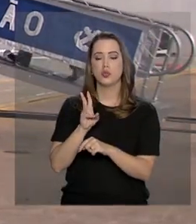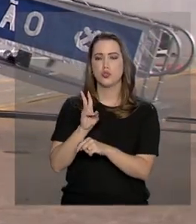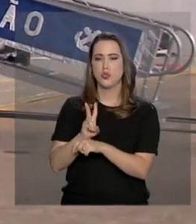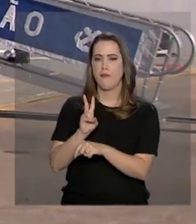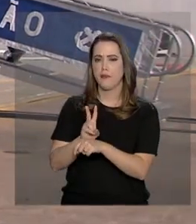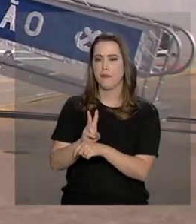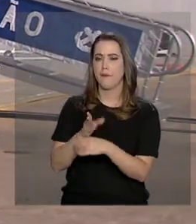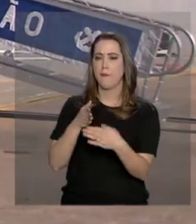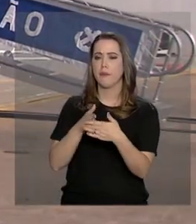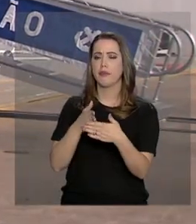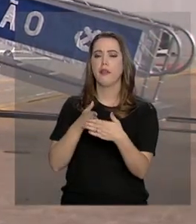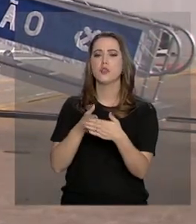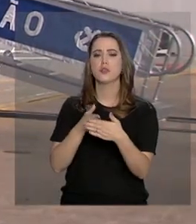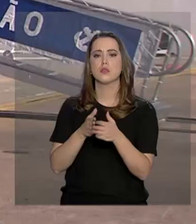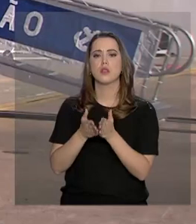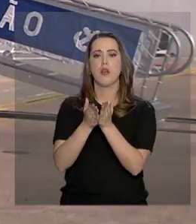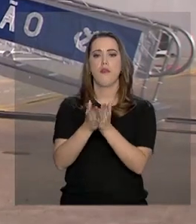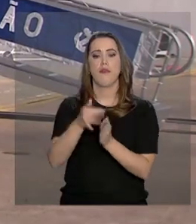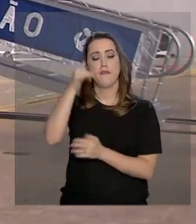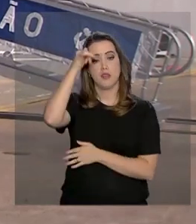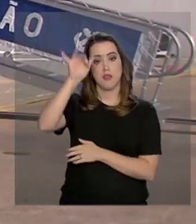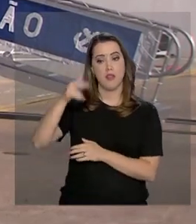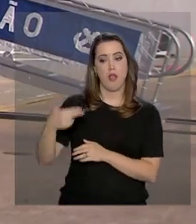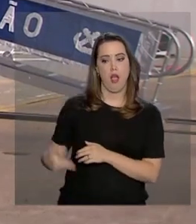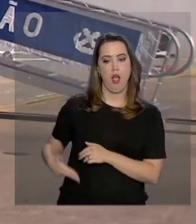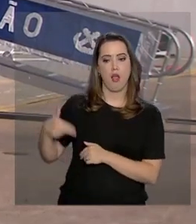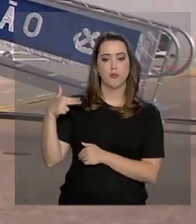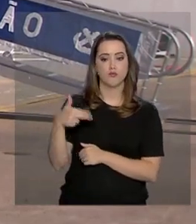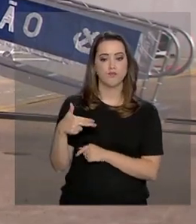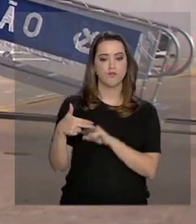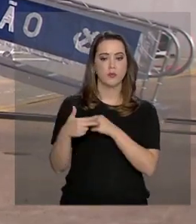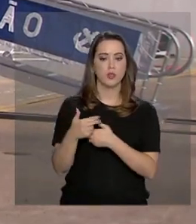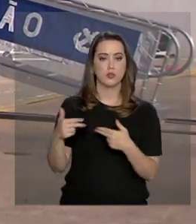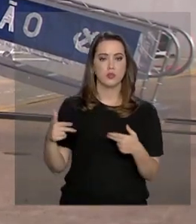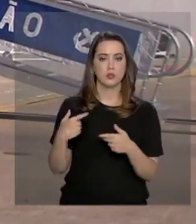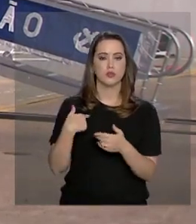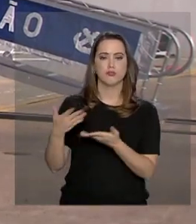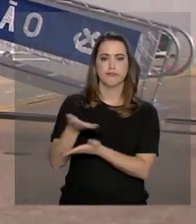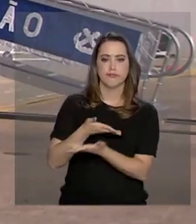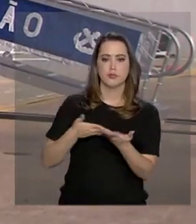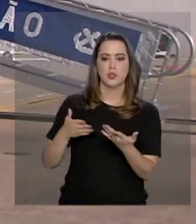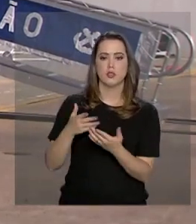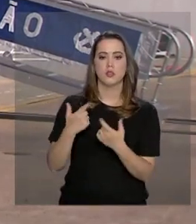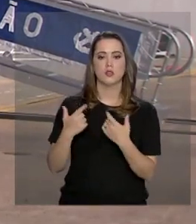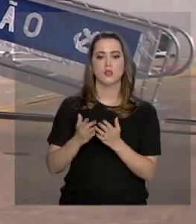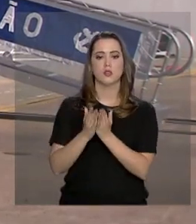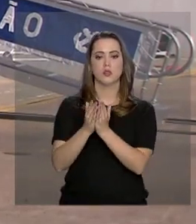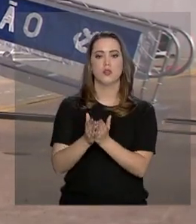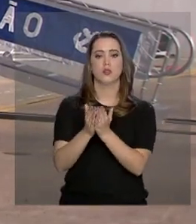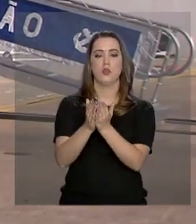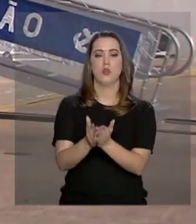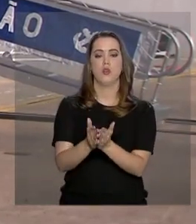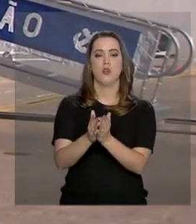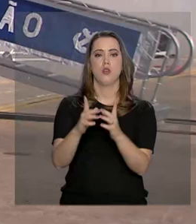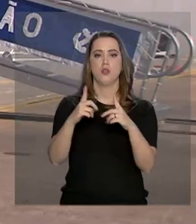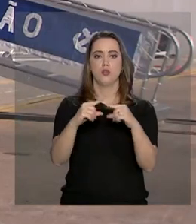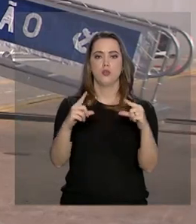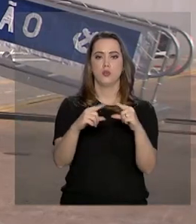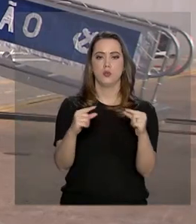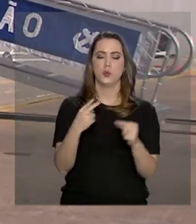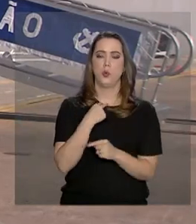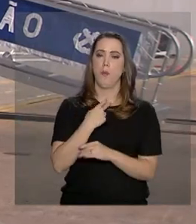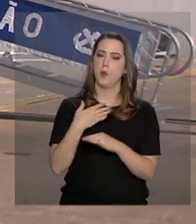visa coibir, impedir a entrada de armas, armamento e materiais correlatos no Líbano, material não